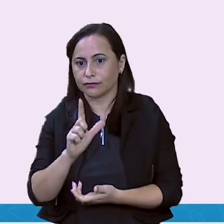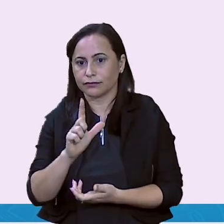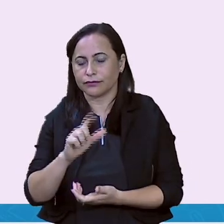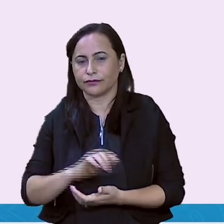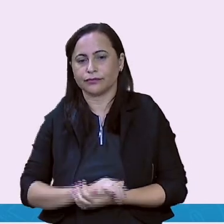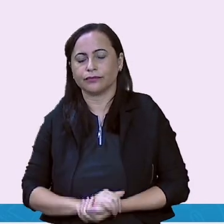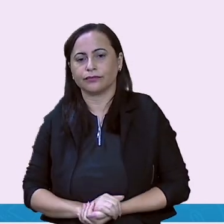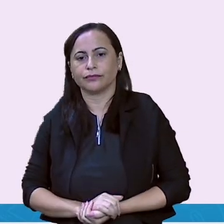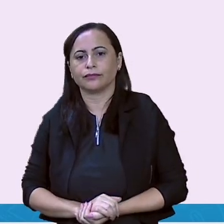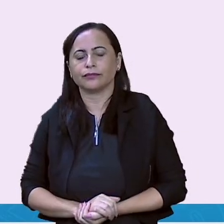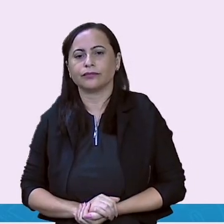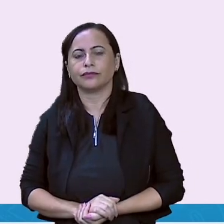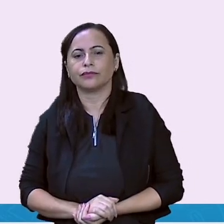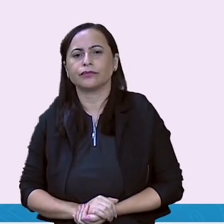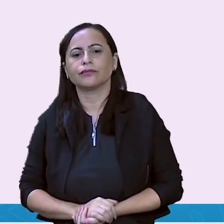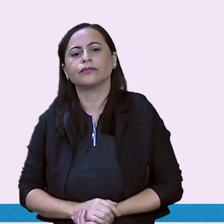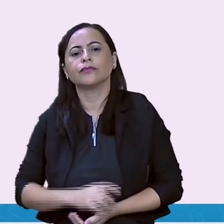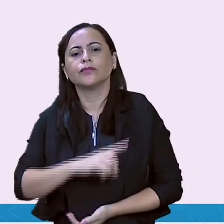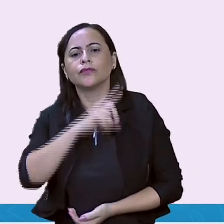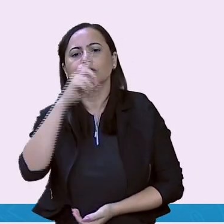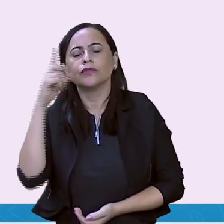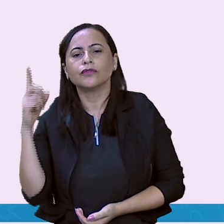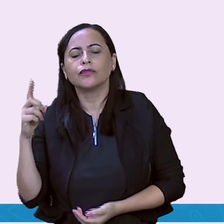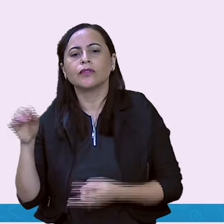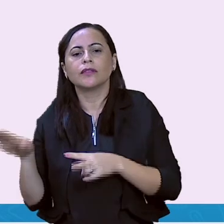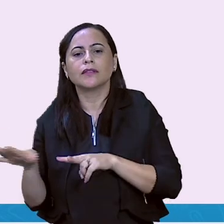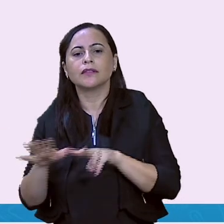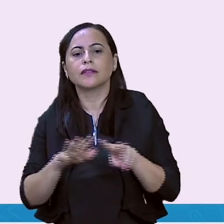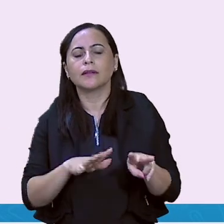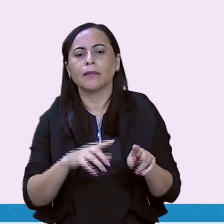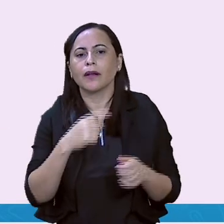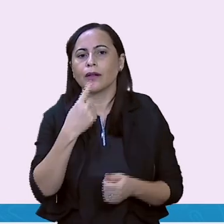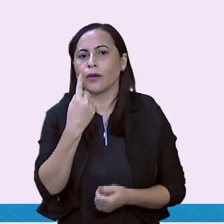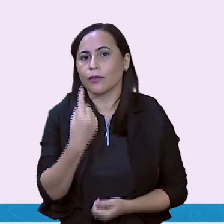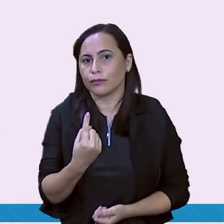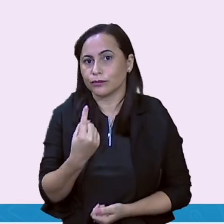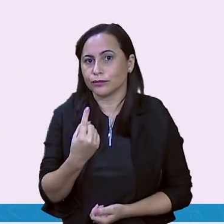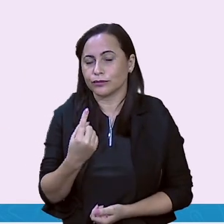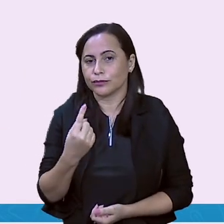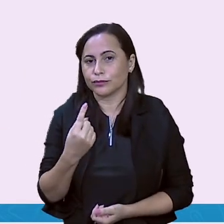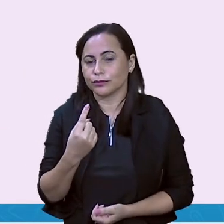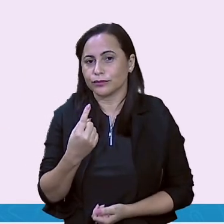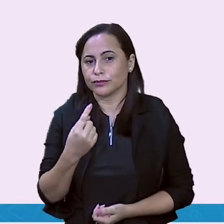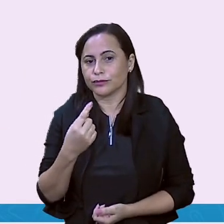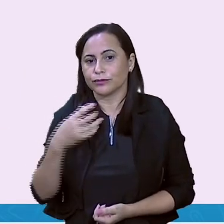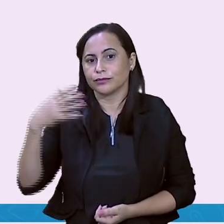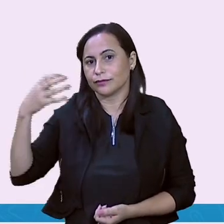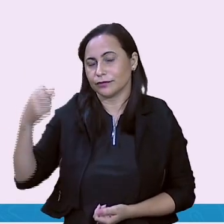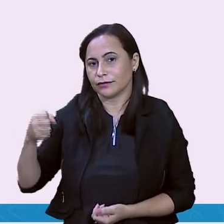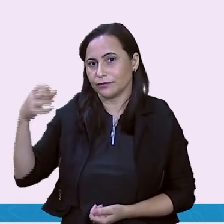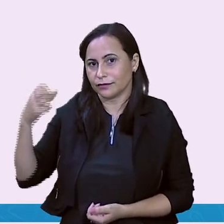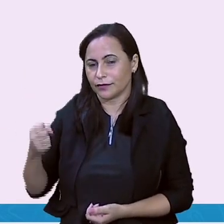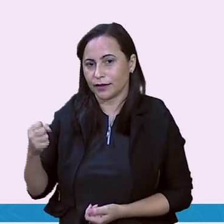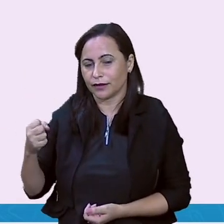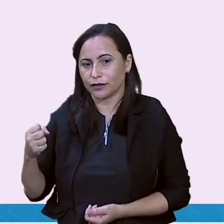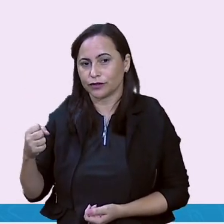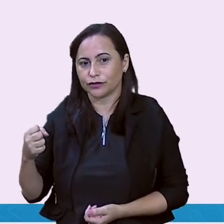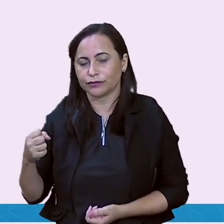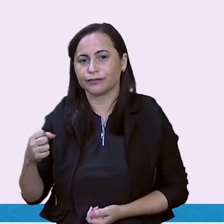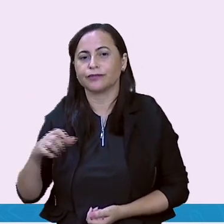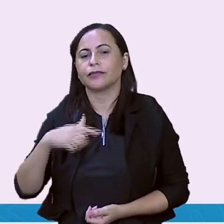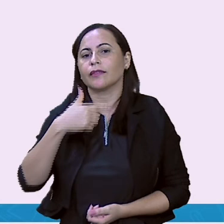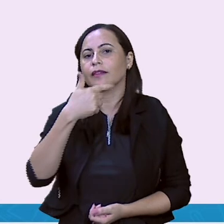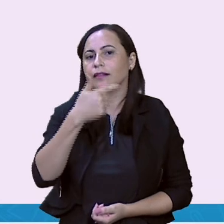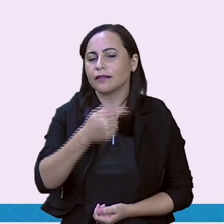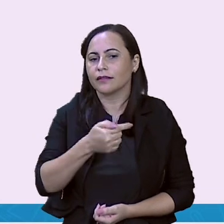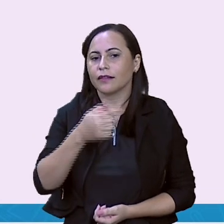7. 7 dias da semana, 1 litro por dia. Então, eles vão consumir ao final de uma semana 7 litros